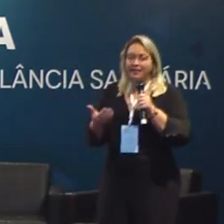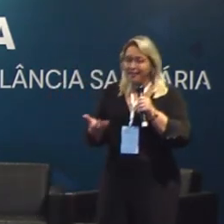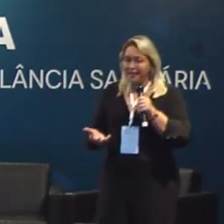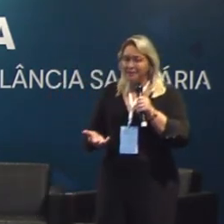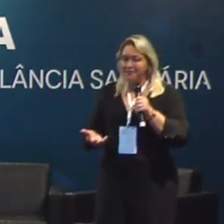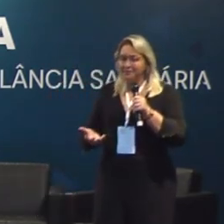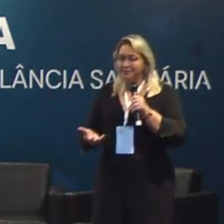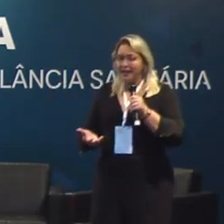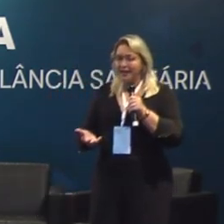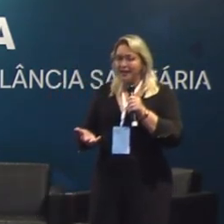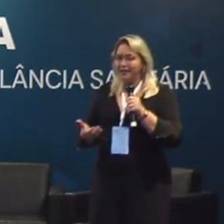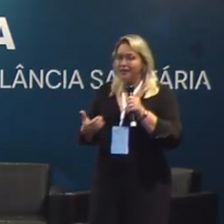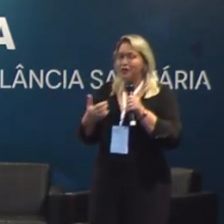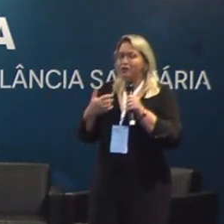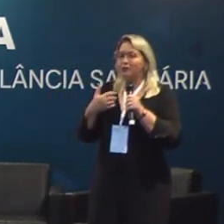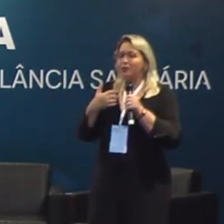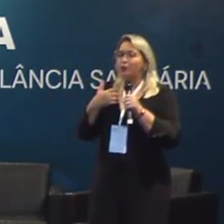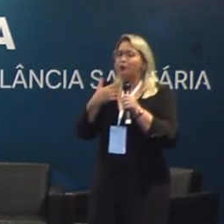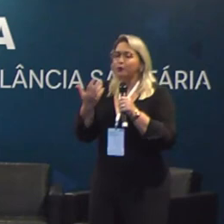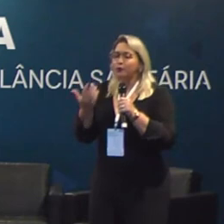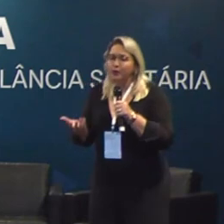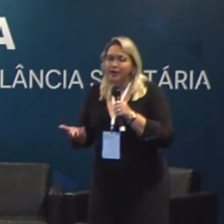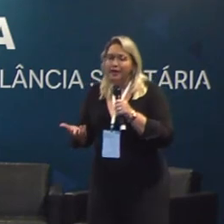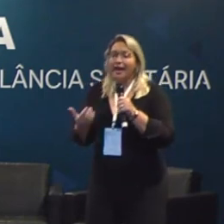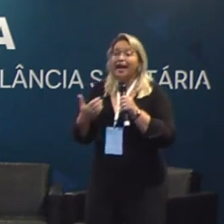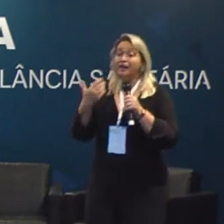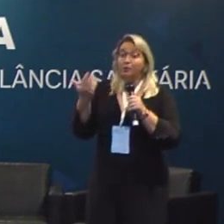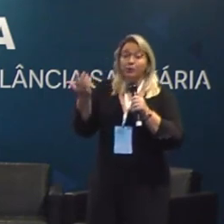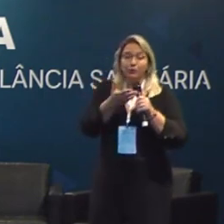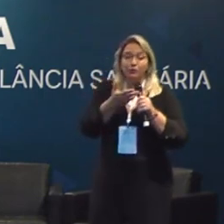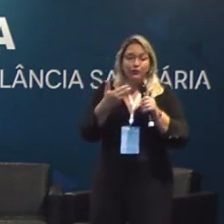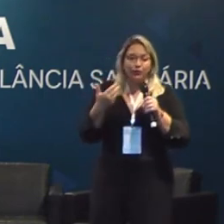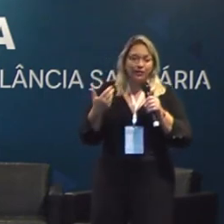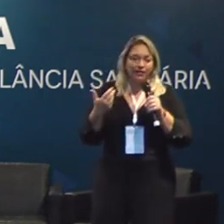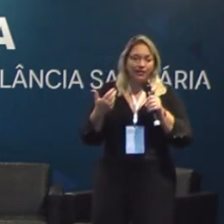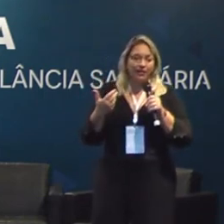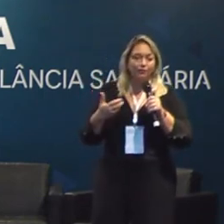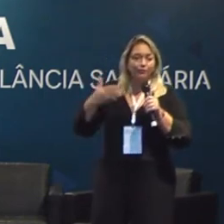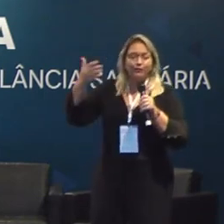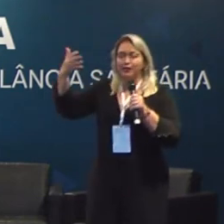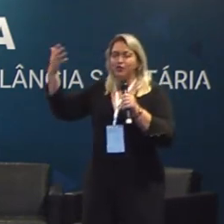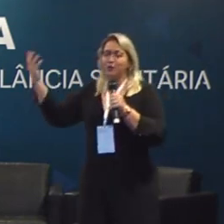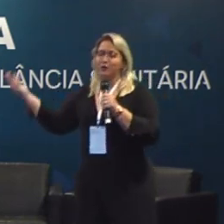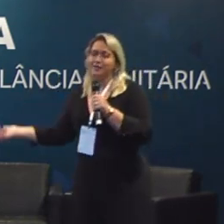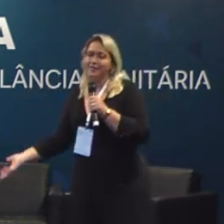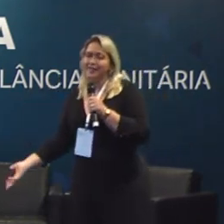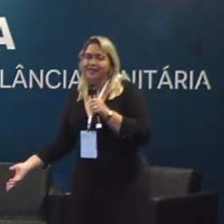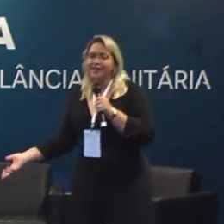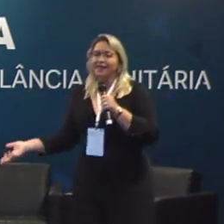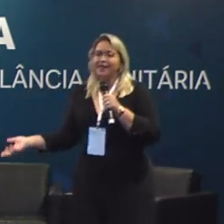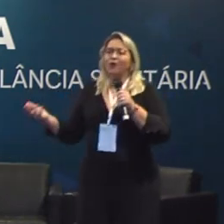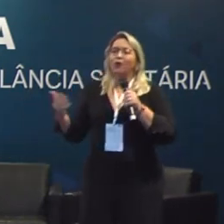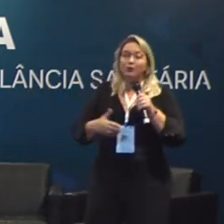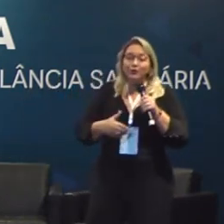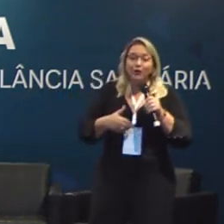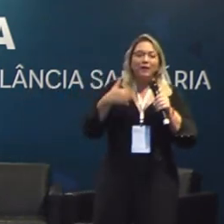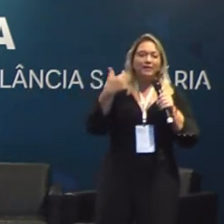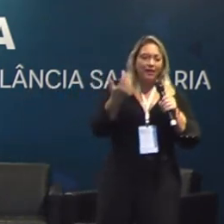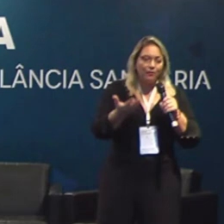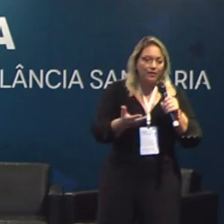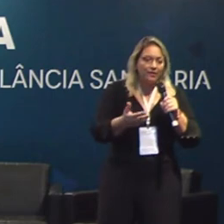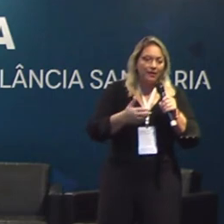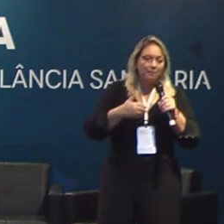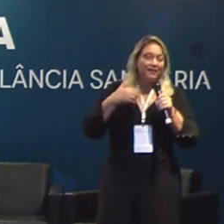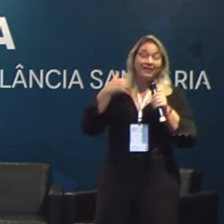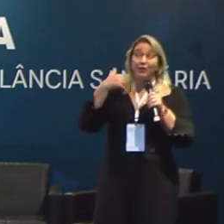agradecer, né? Eu tenho um profundo carinho por todos vocês aqui. Uns eu já conhecia, outros eu passei a conhecer